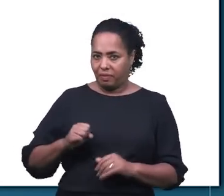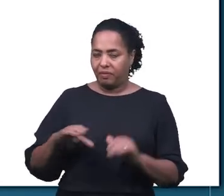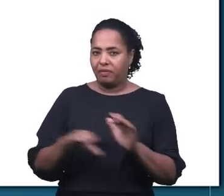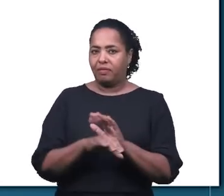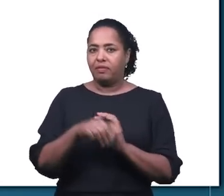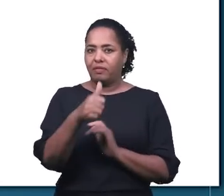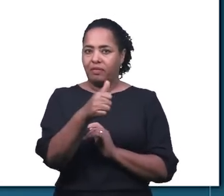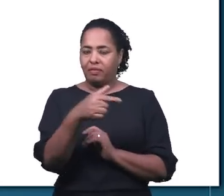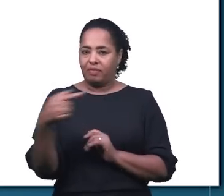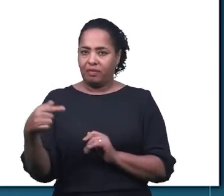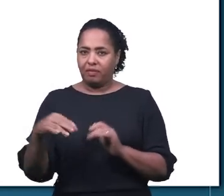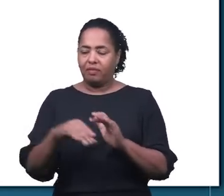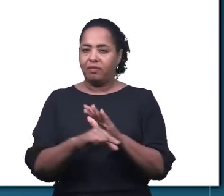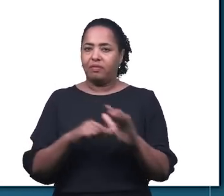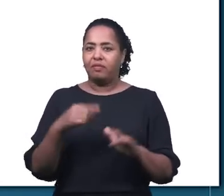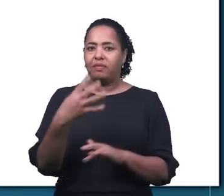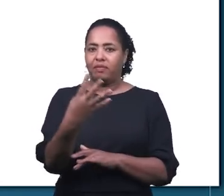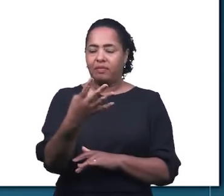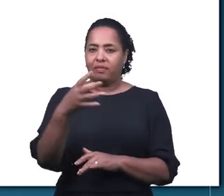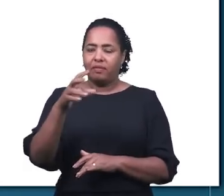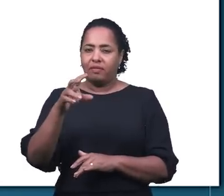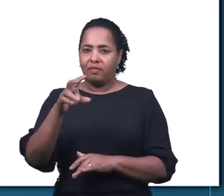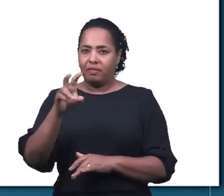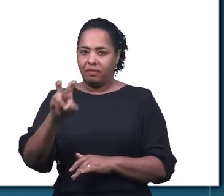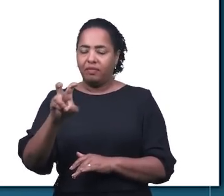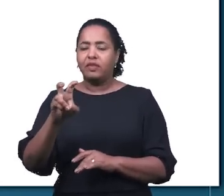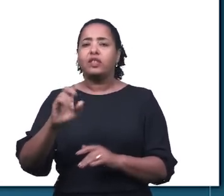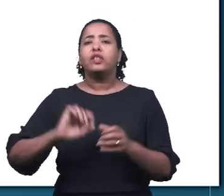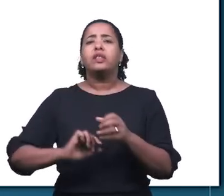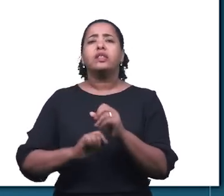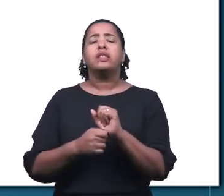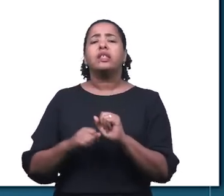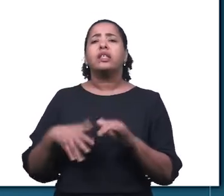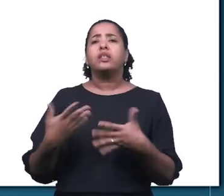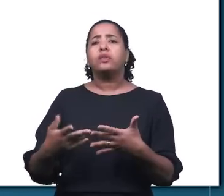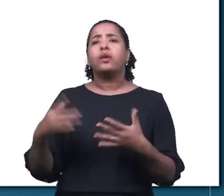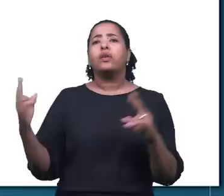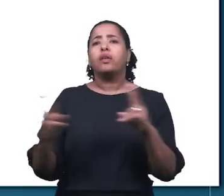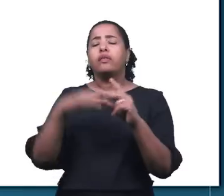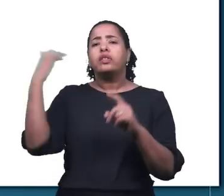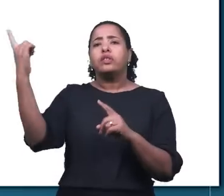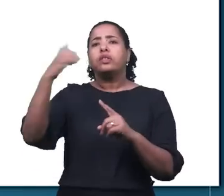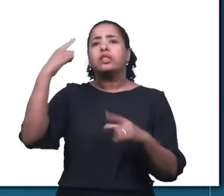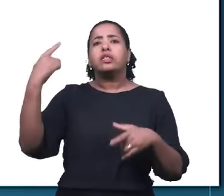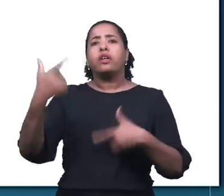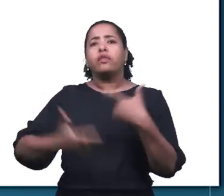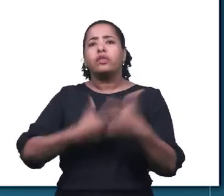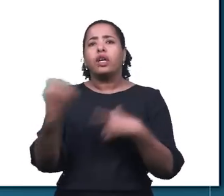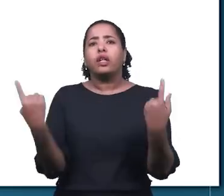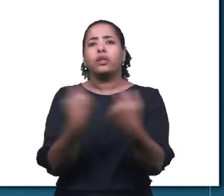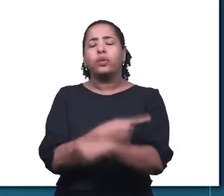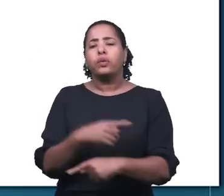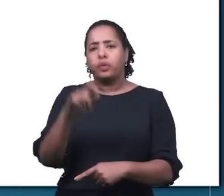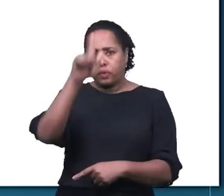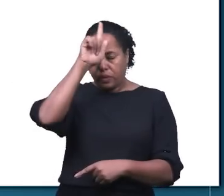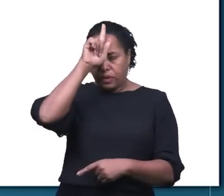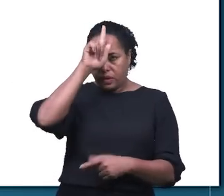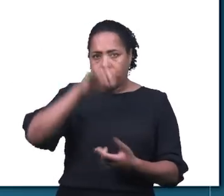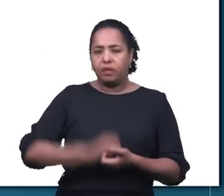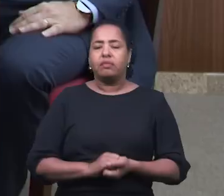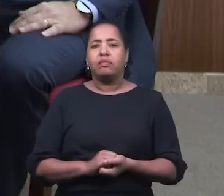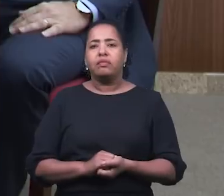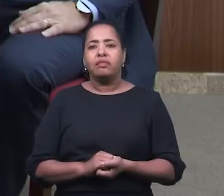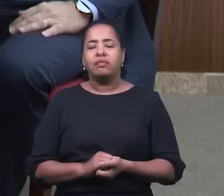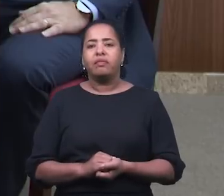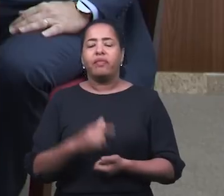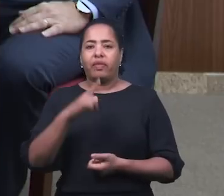Samuel, capítulo 17, verso 45, qual foi o segredo da vitória de Davi na luta contra